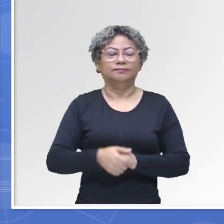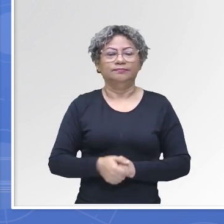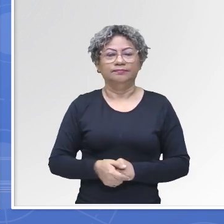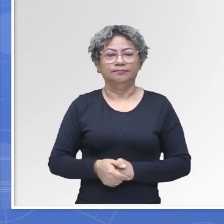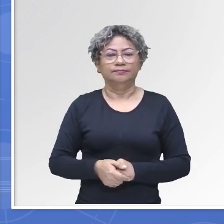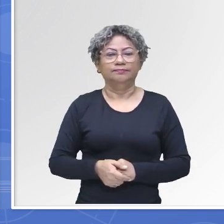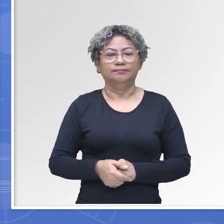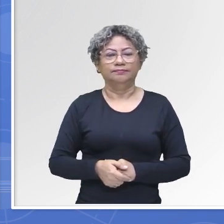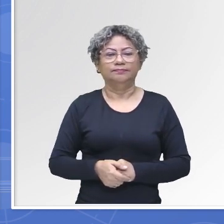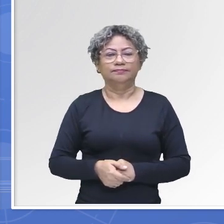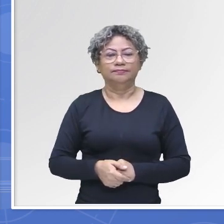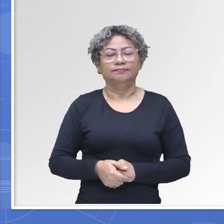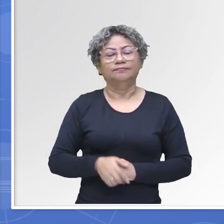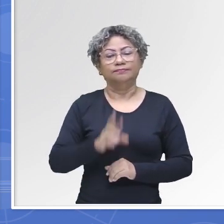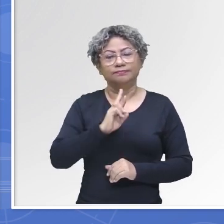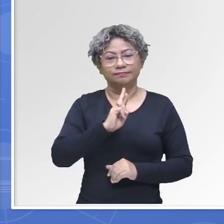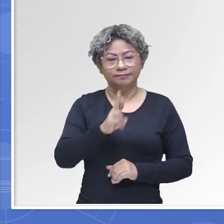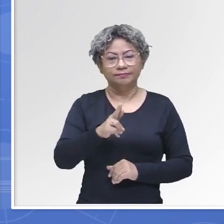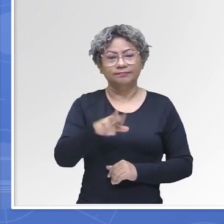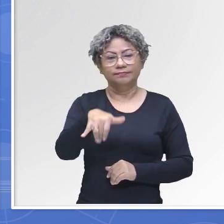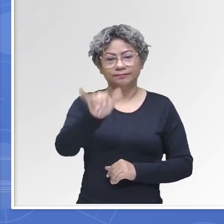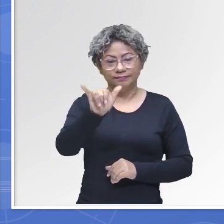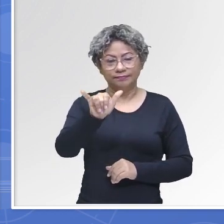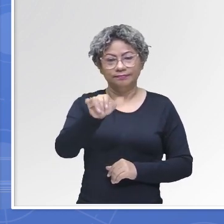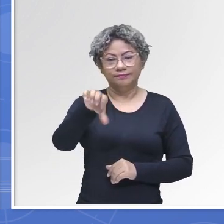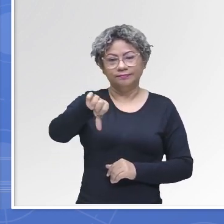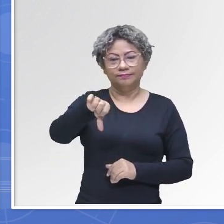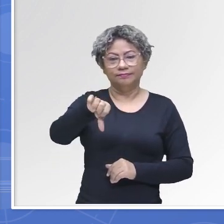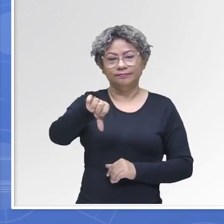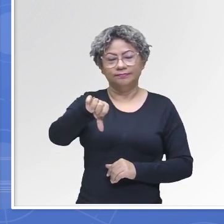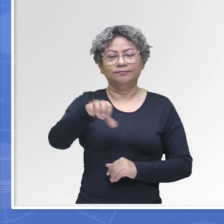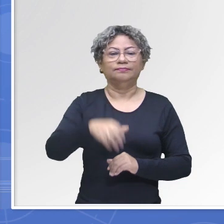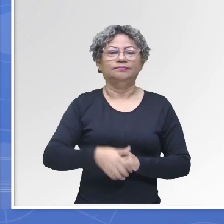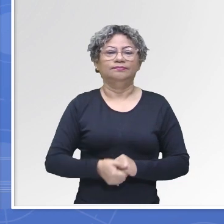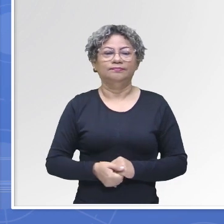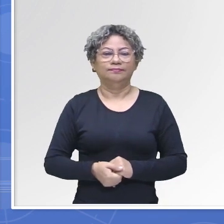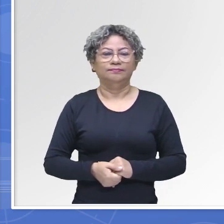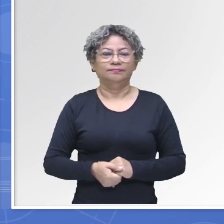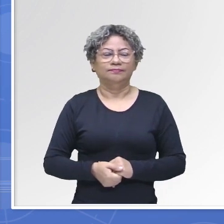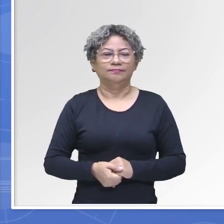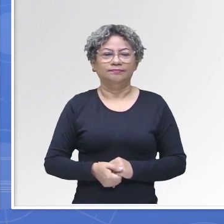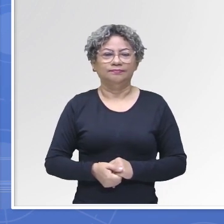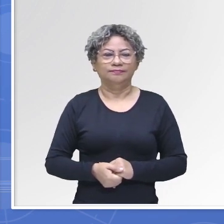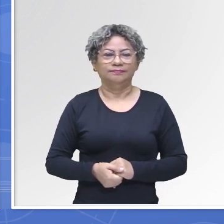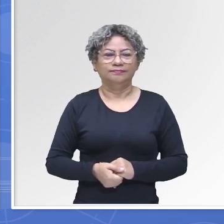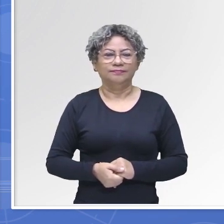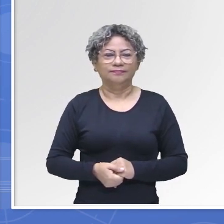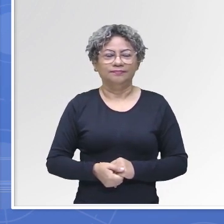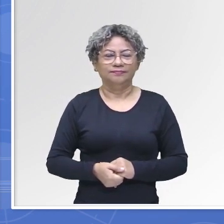9. Então, o número de meninas é igual a 9.